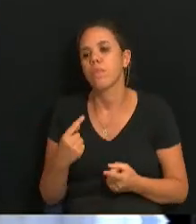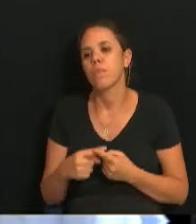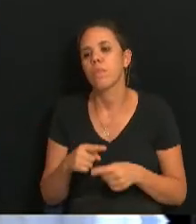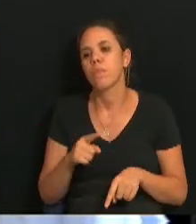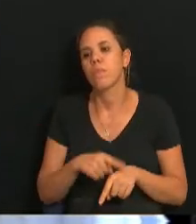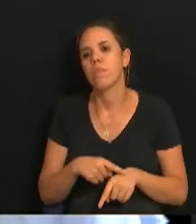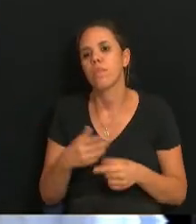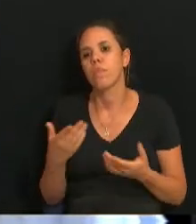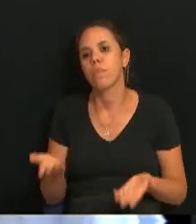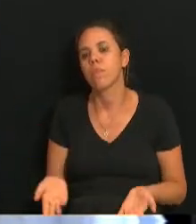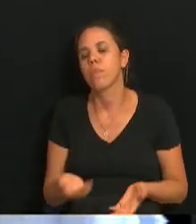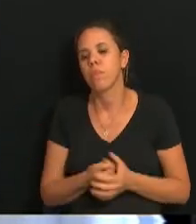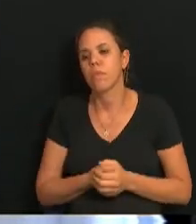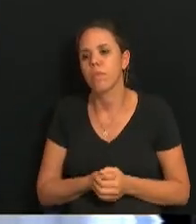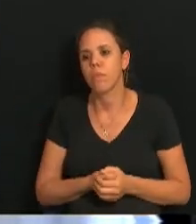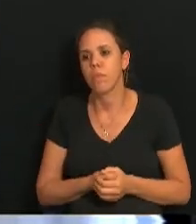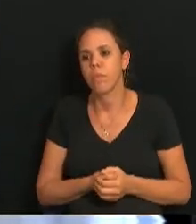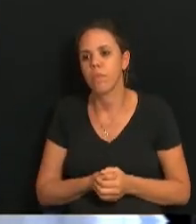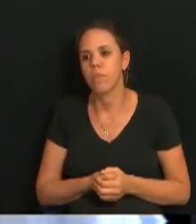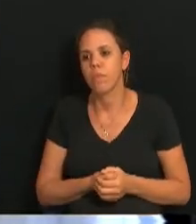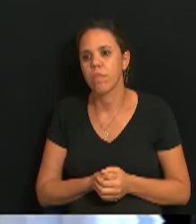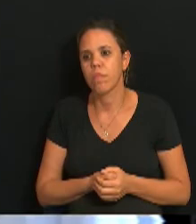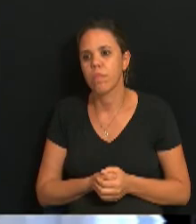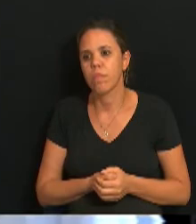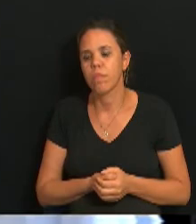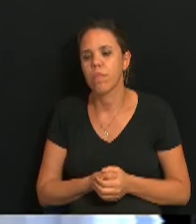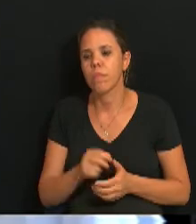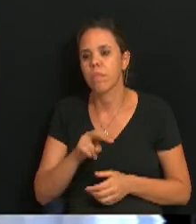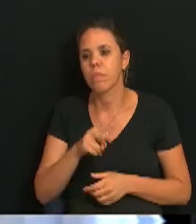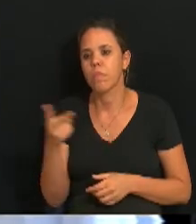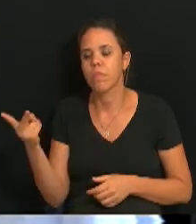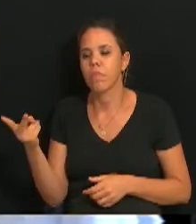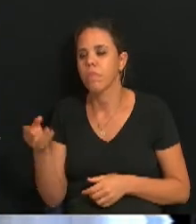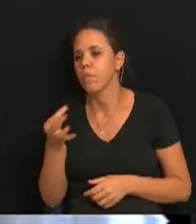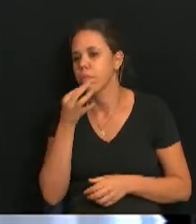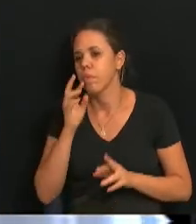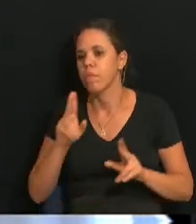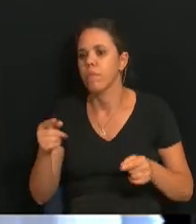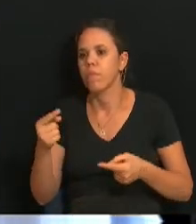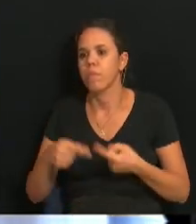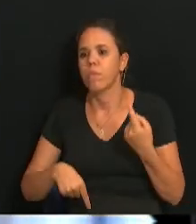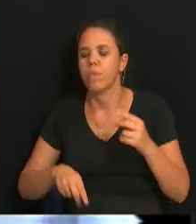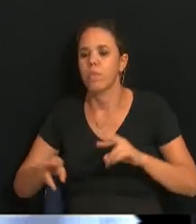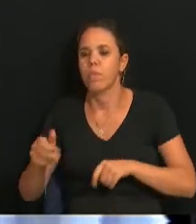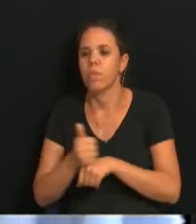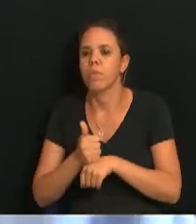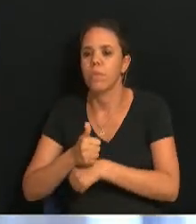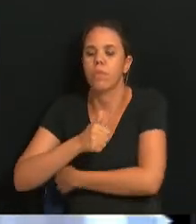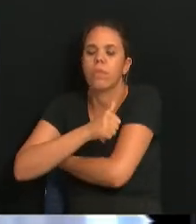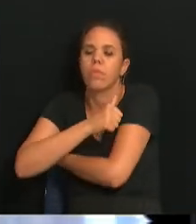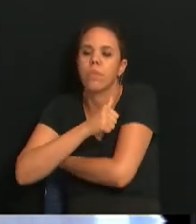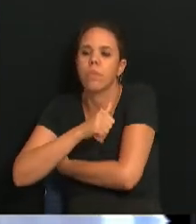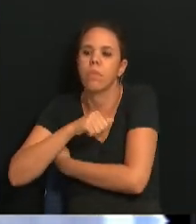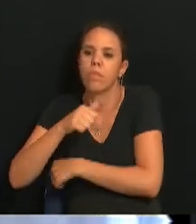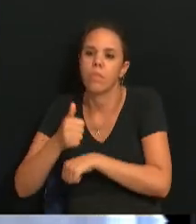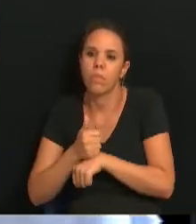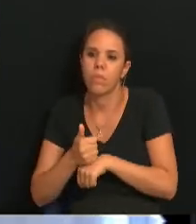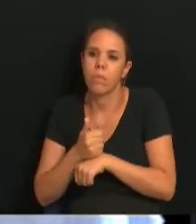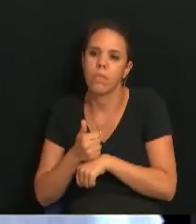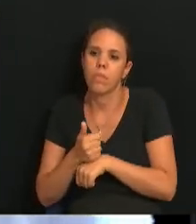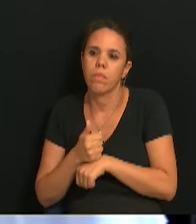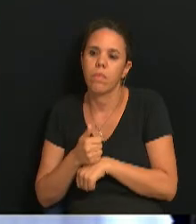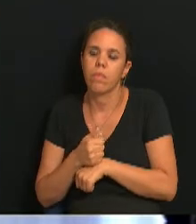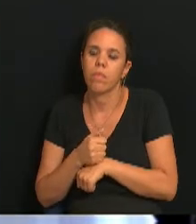aqui questões que são convergentes, né, de diferentes cargos que compõem a carreira do